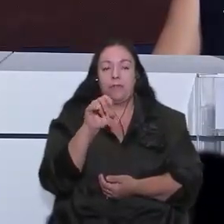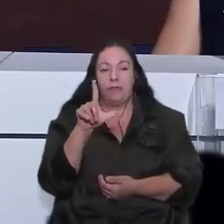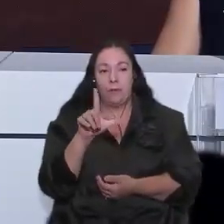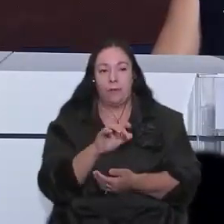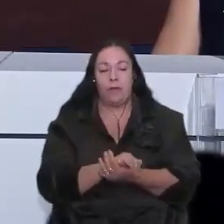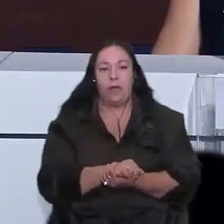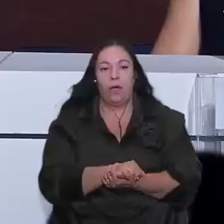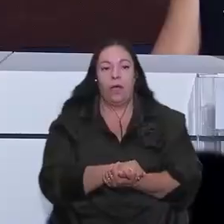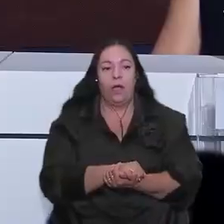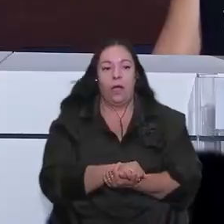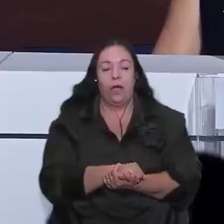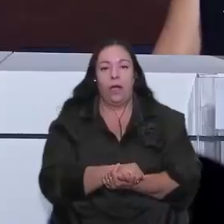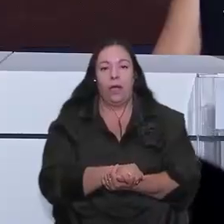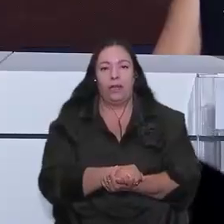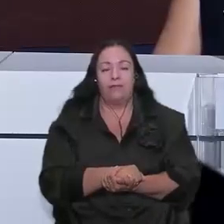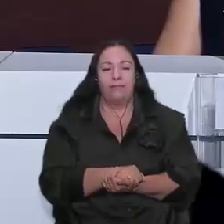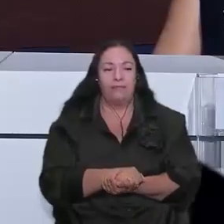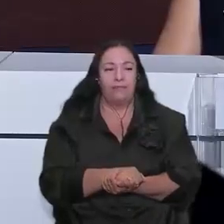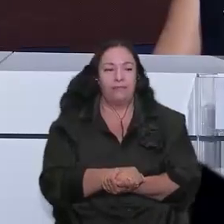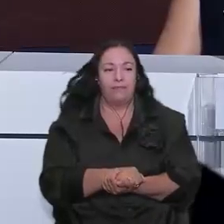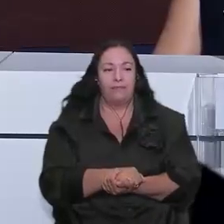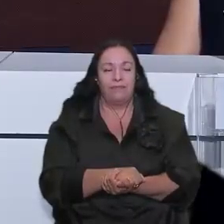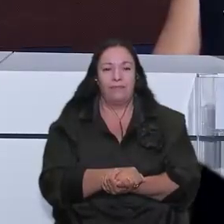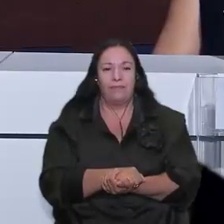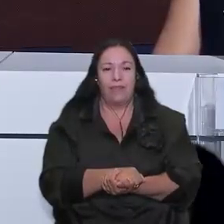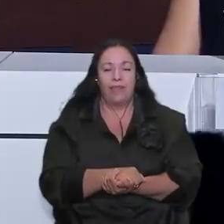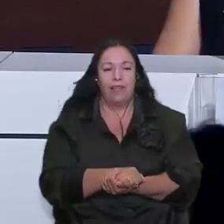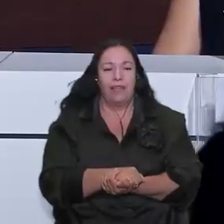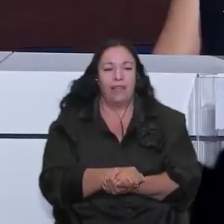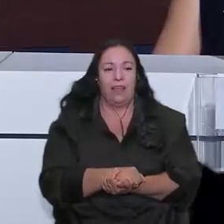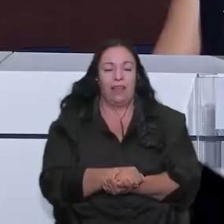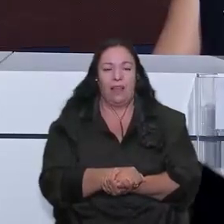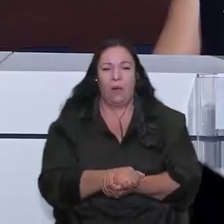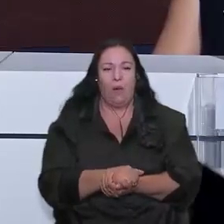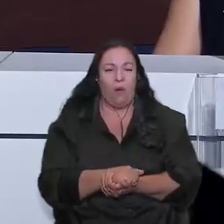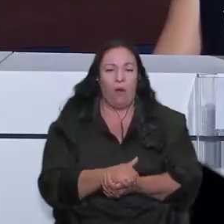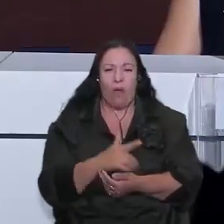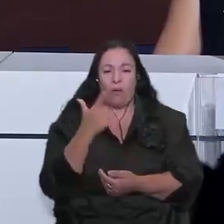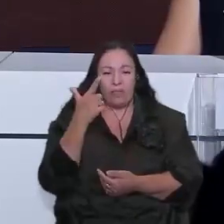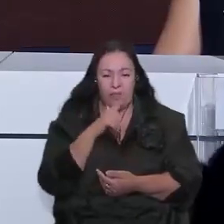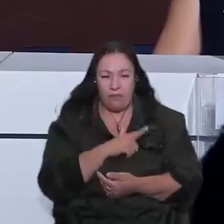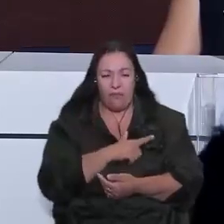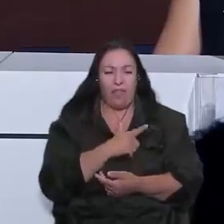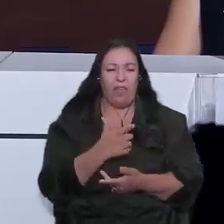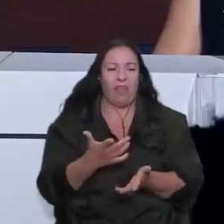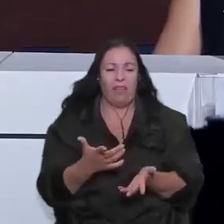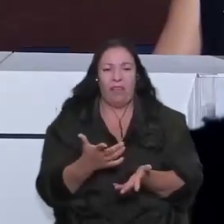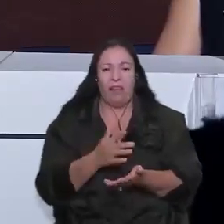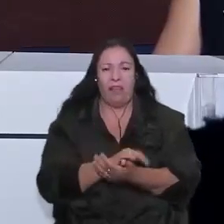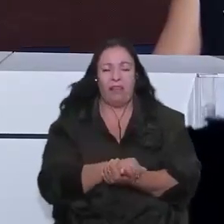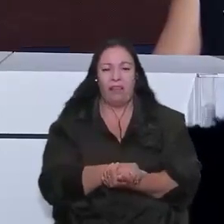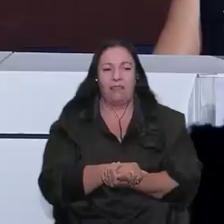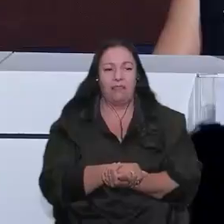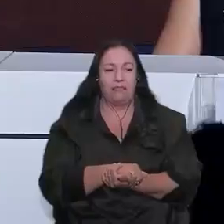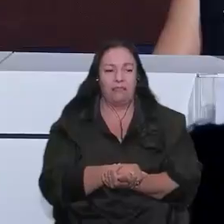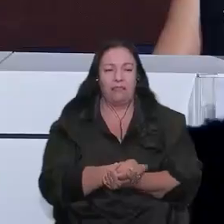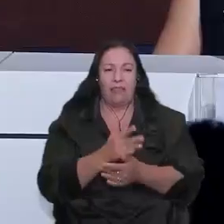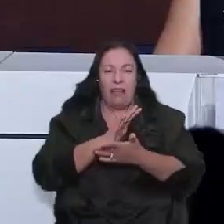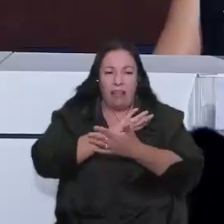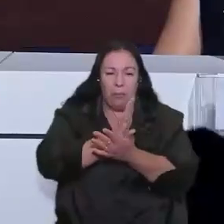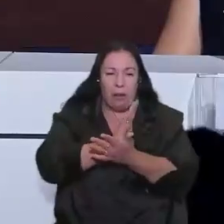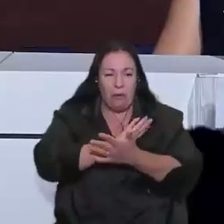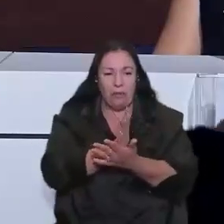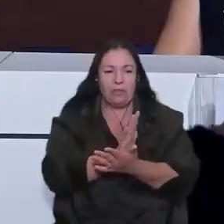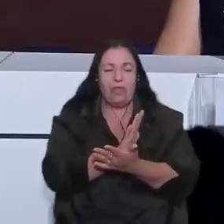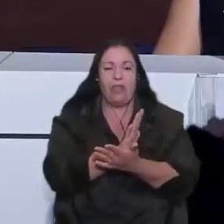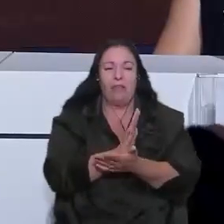a comissão do horror, a cumplicidade com o horror, a normalização do horror, a normalização da exclusão, e por